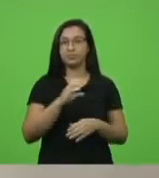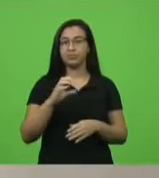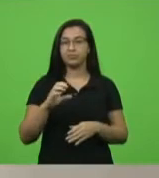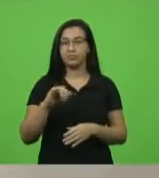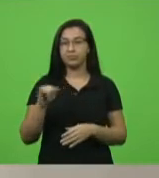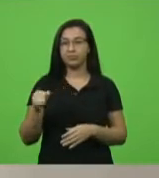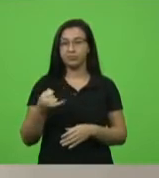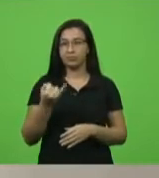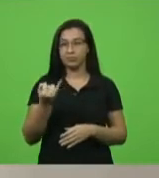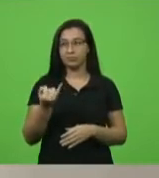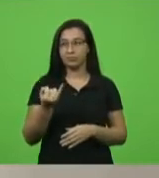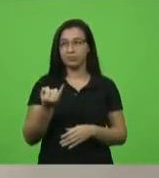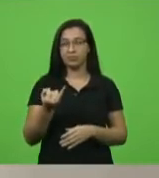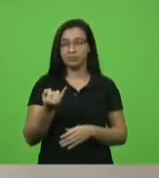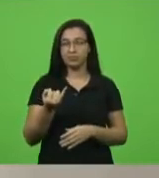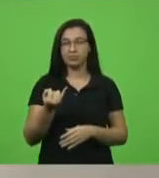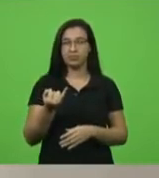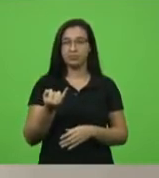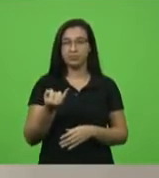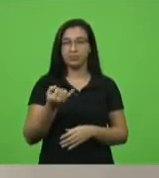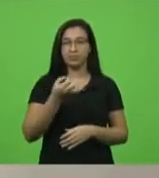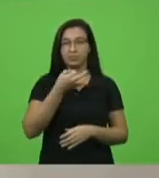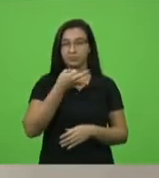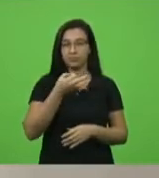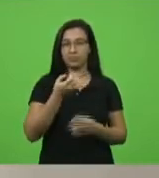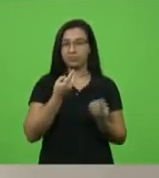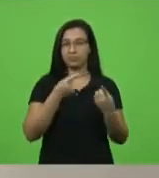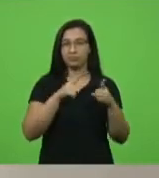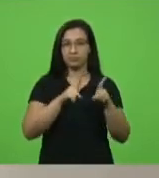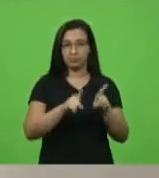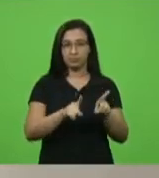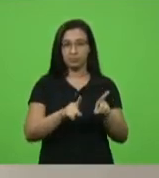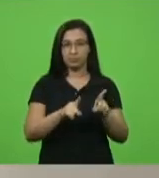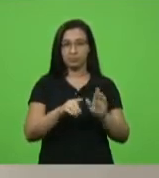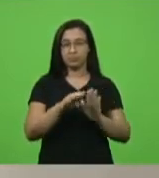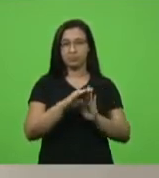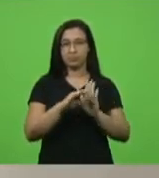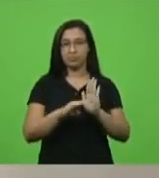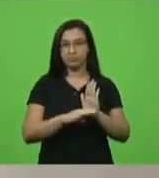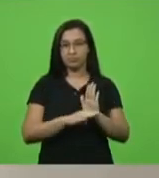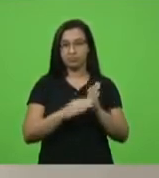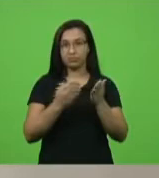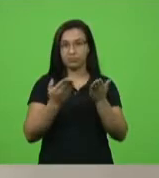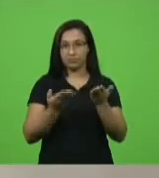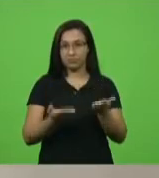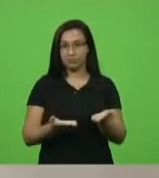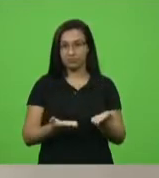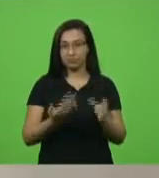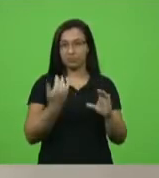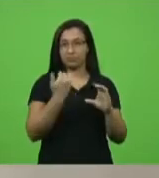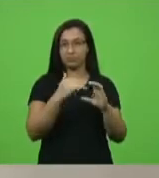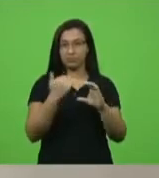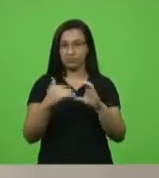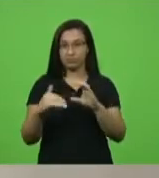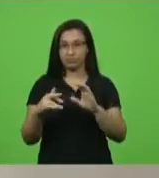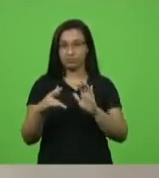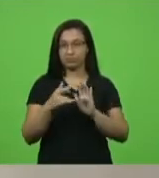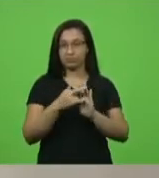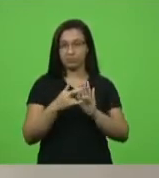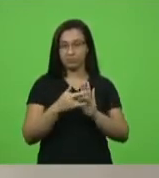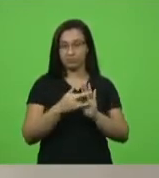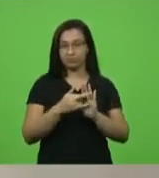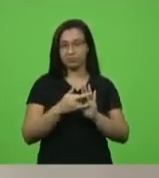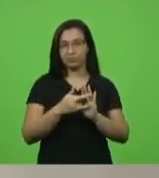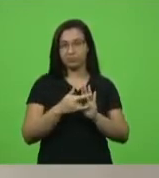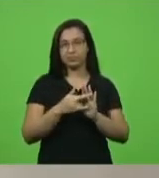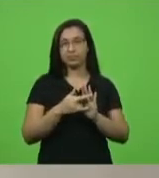pareceres contrários às seguintes matérias e que as mesmas terão o seu encaminhamento conforme o regimento interno.